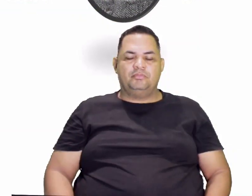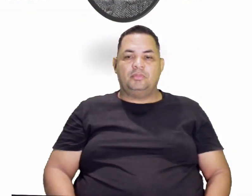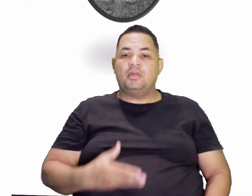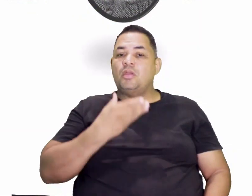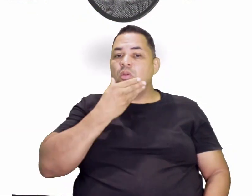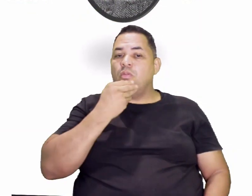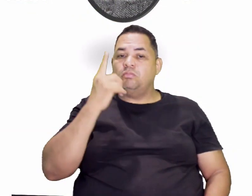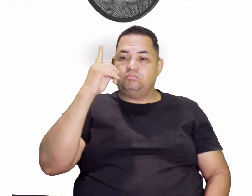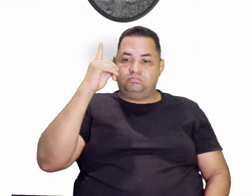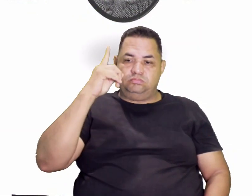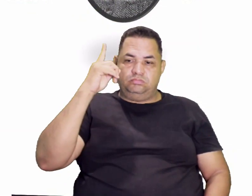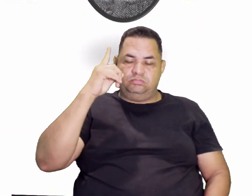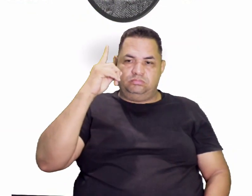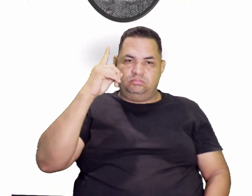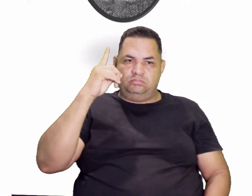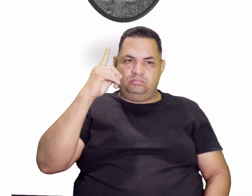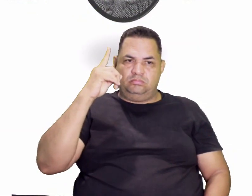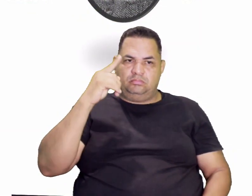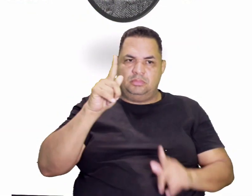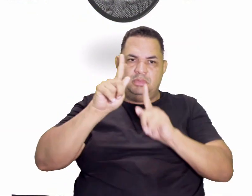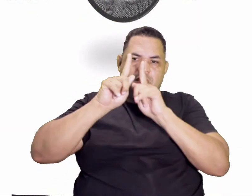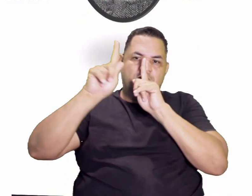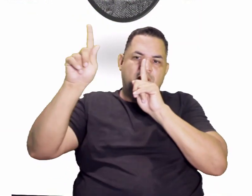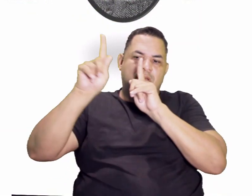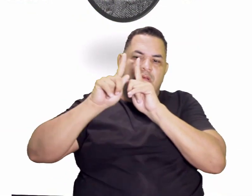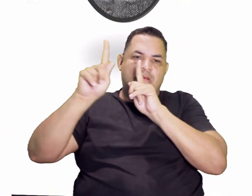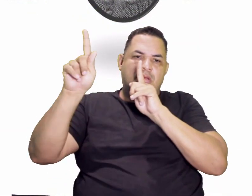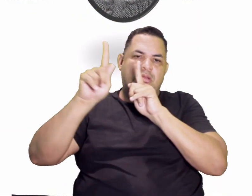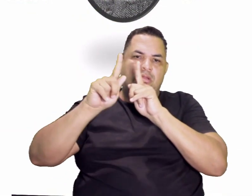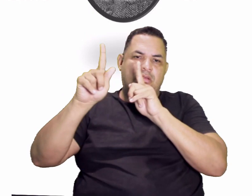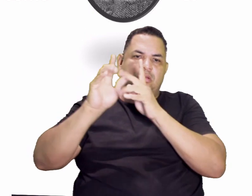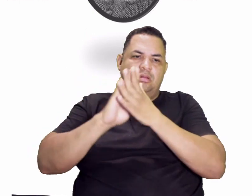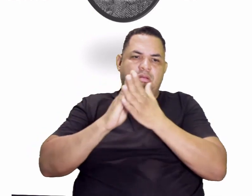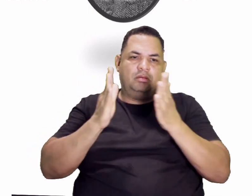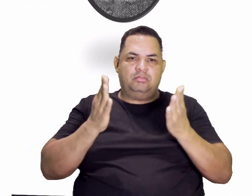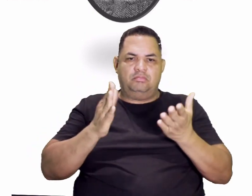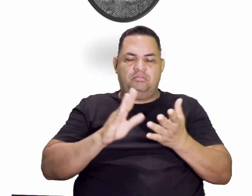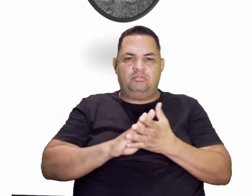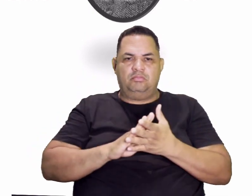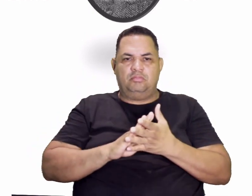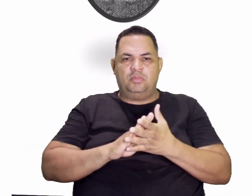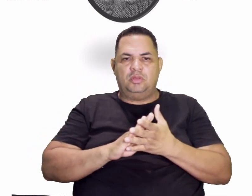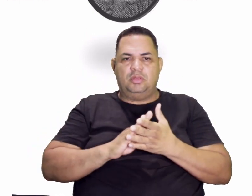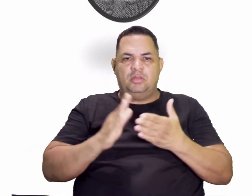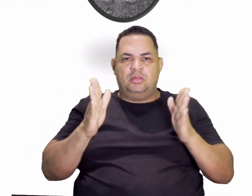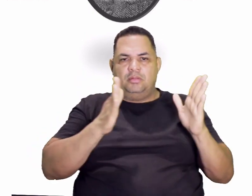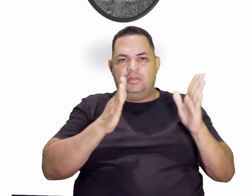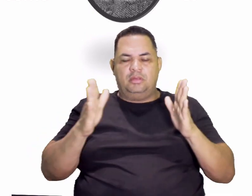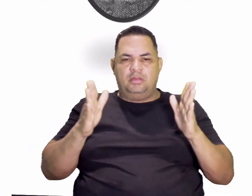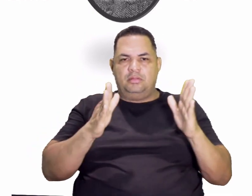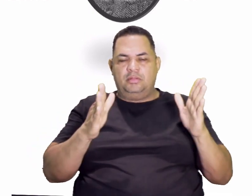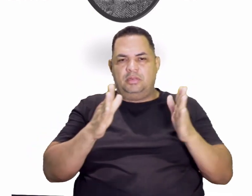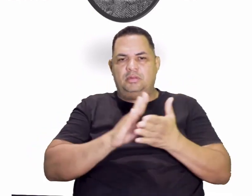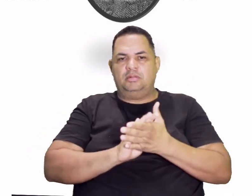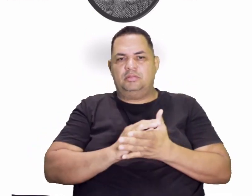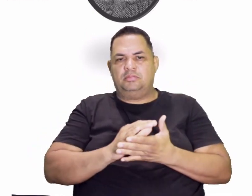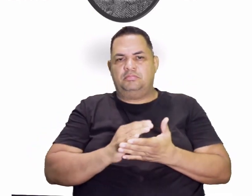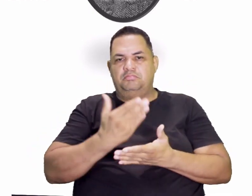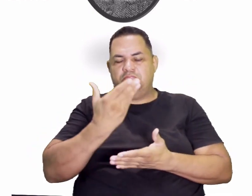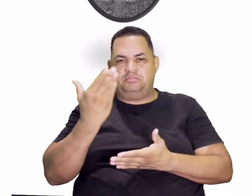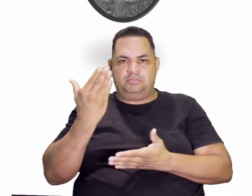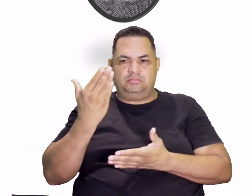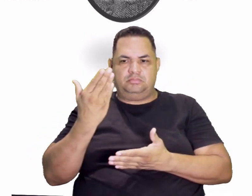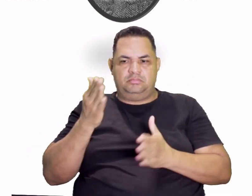Agora, Galileu Galilei, gente, esse revolucionou muito. Balançou esse período, tá? Entre a saída da Idade Média para a